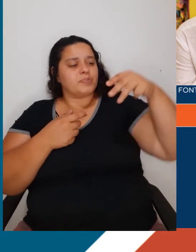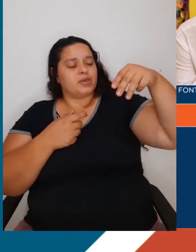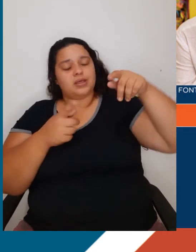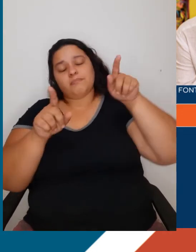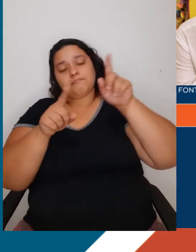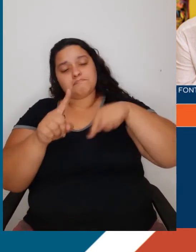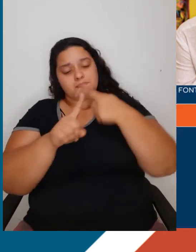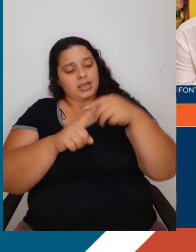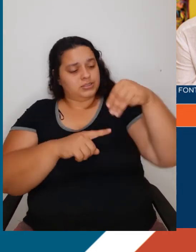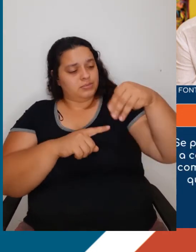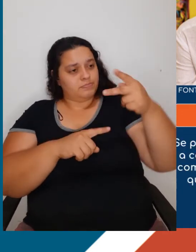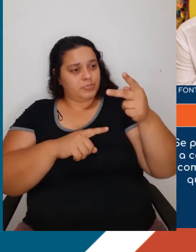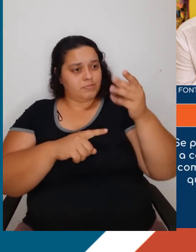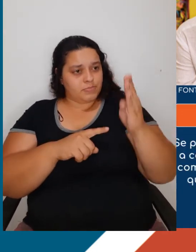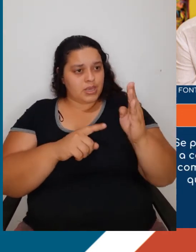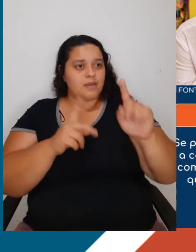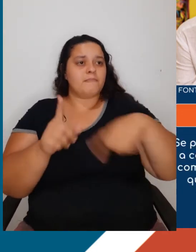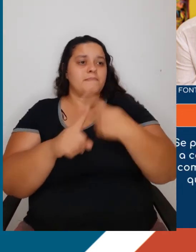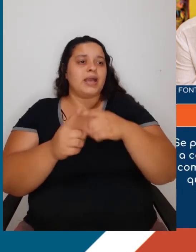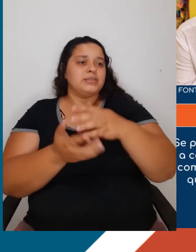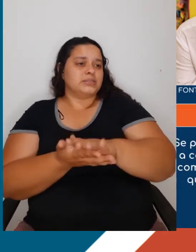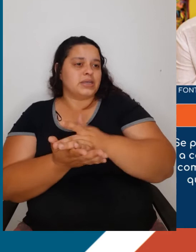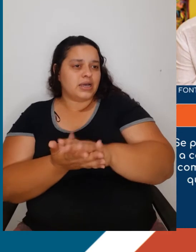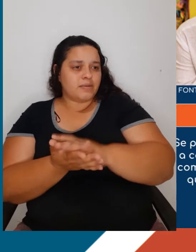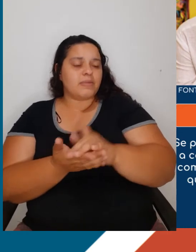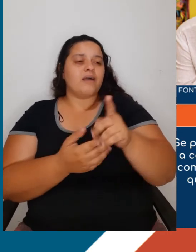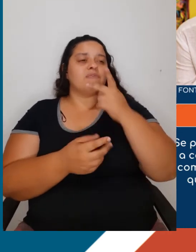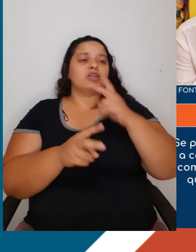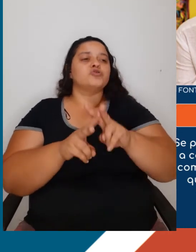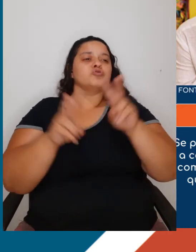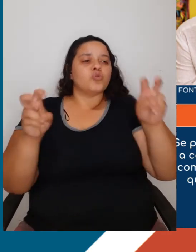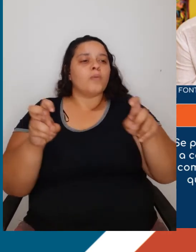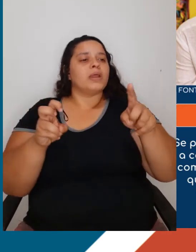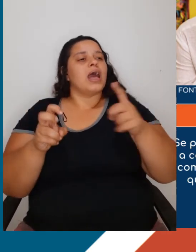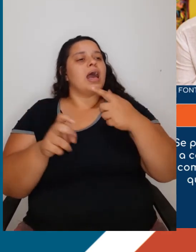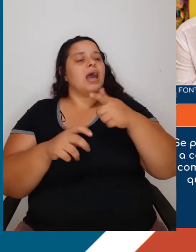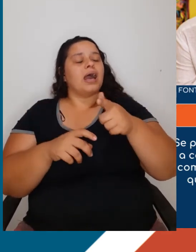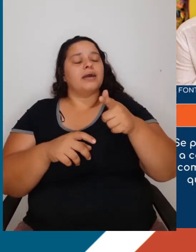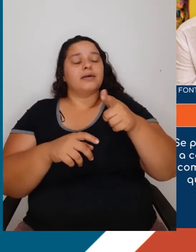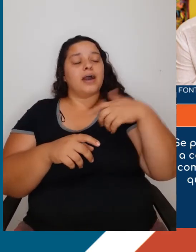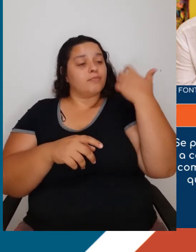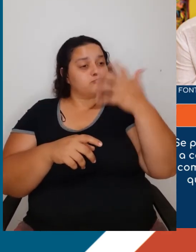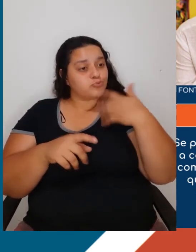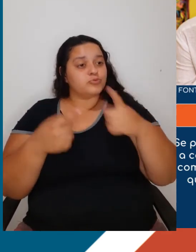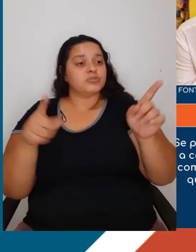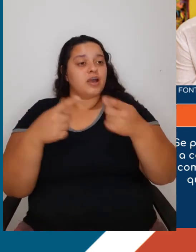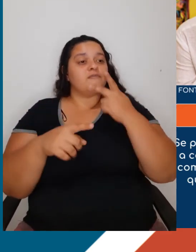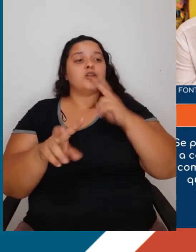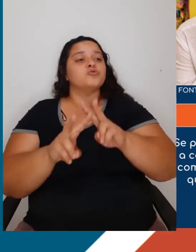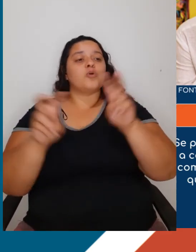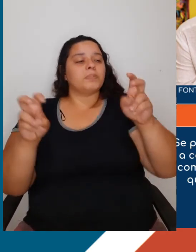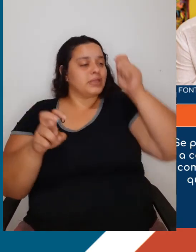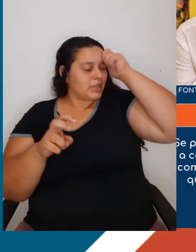samba, somando aos ritmos uma letra engajada e preocupada com os movimentos sociais, sobretudo no que diz respeito